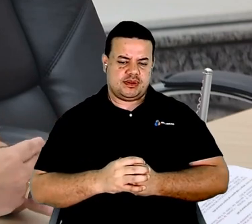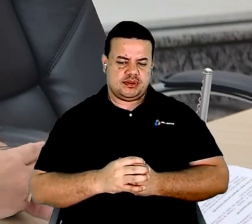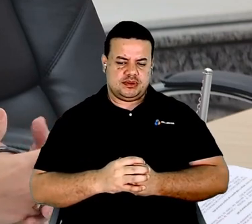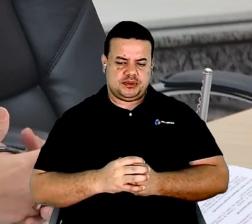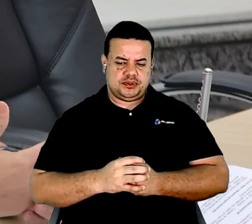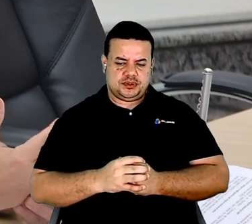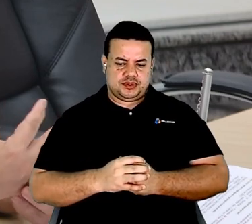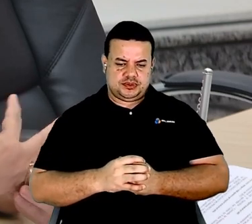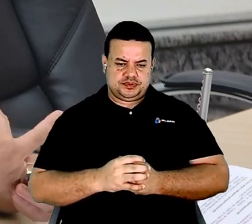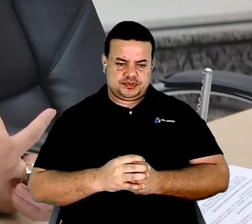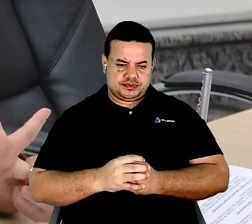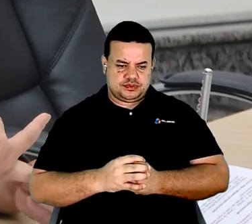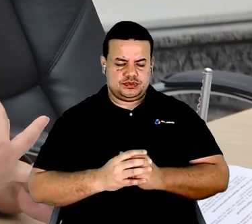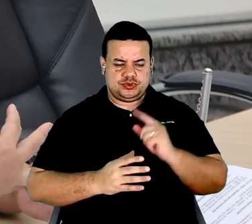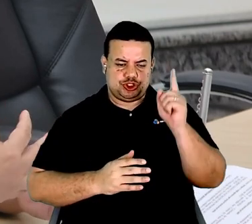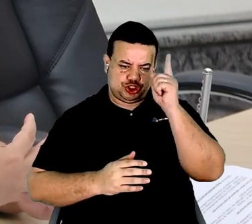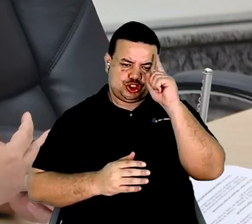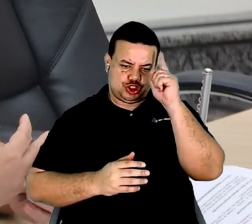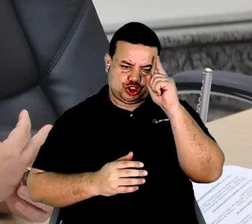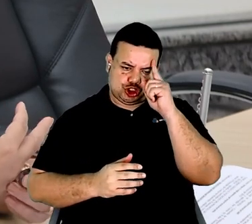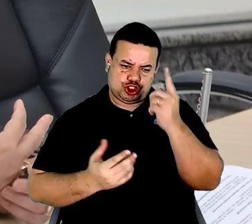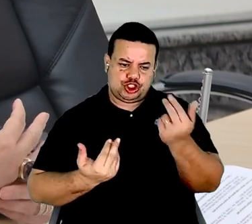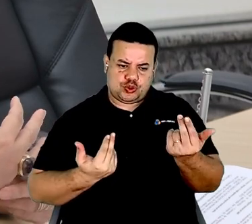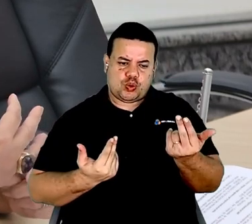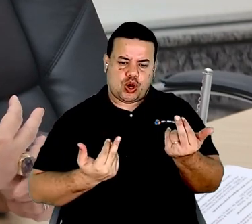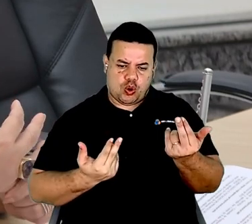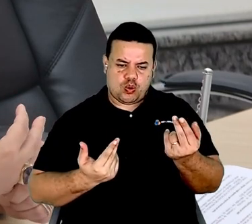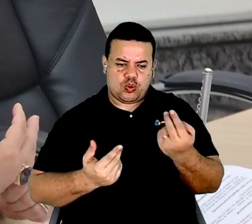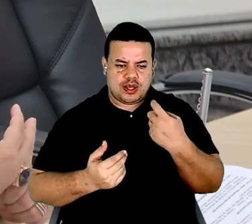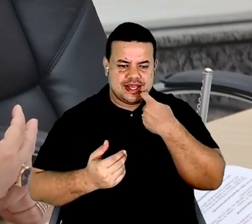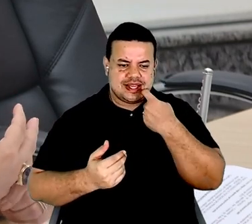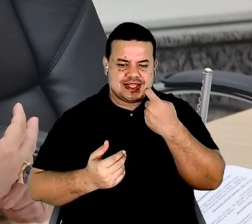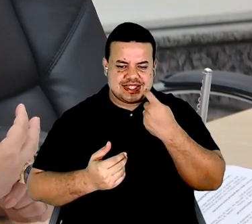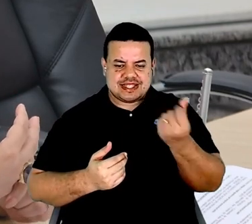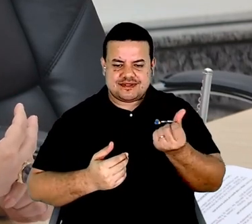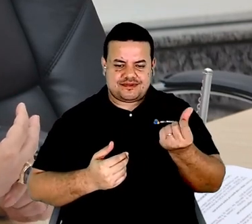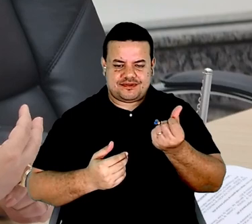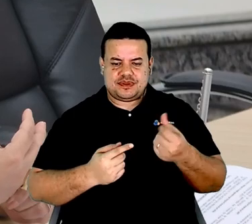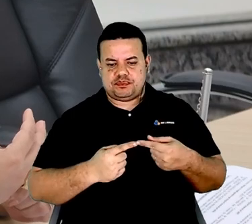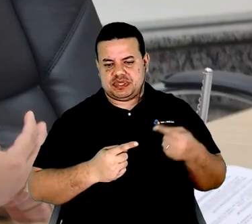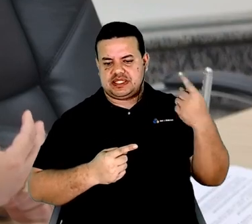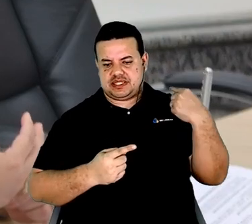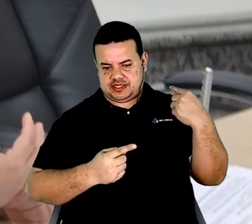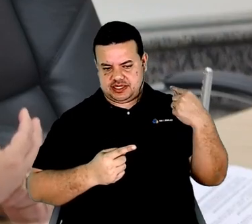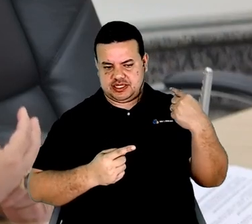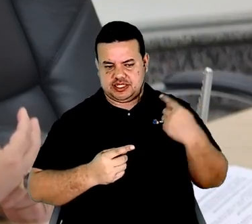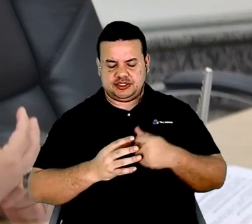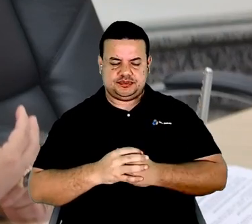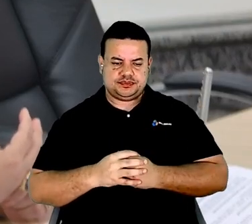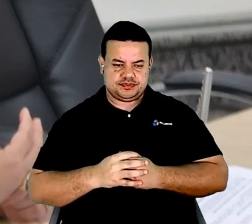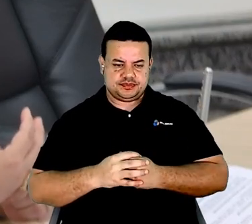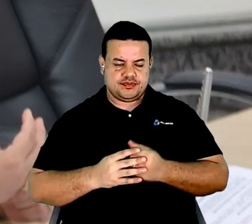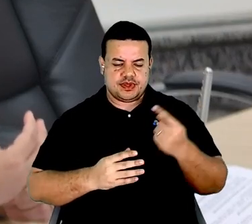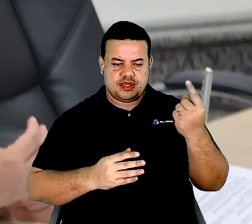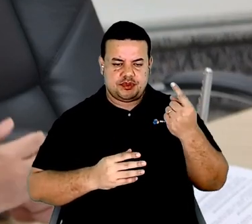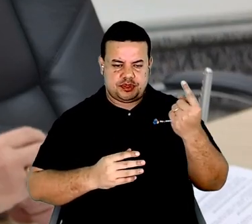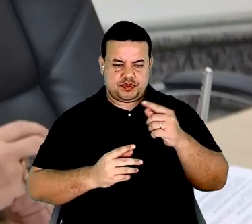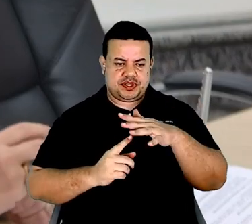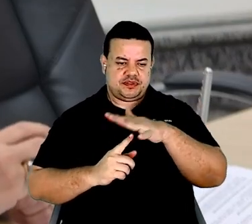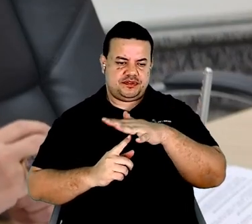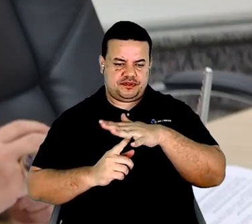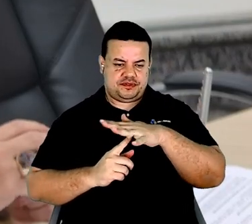Na mesma data, né, nós tivemos aí, sexta-feira passada, A primeira feira ecológica, é